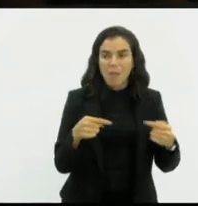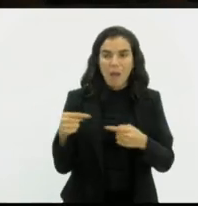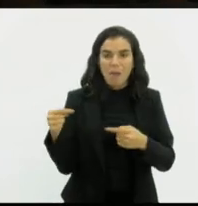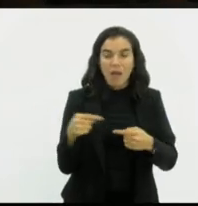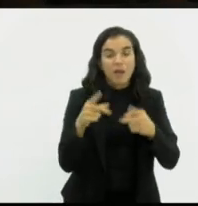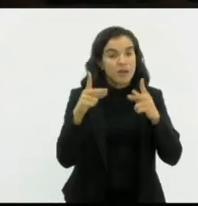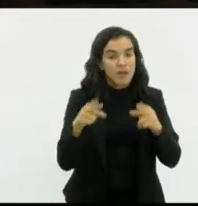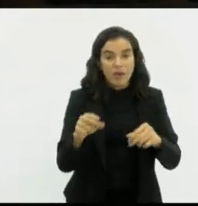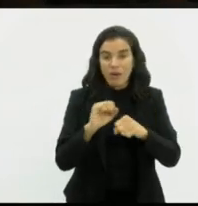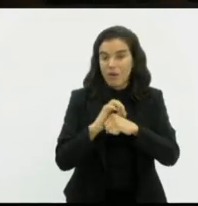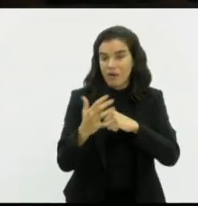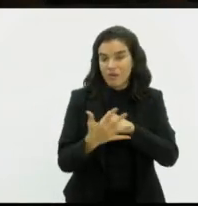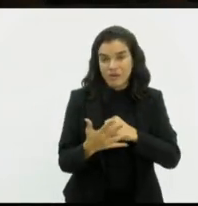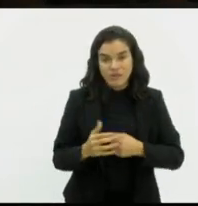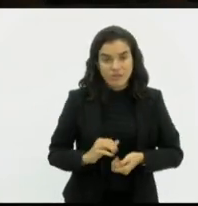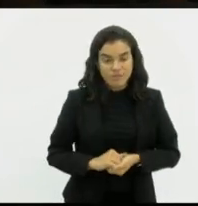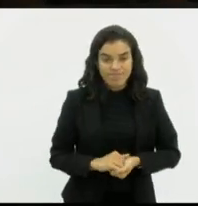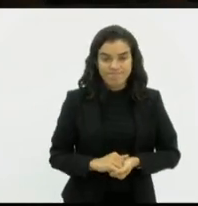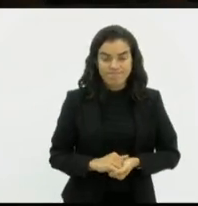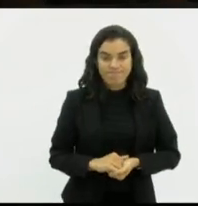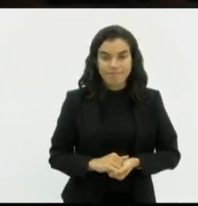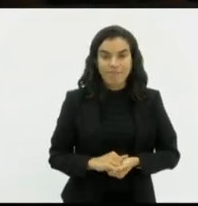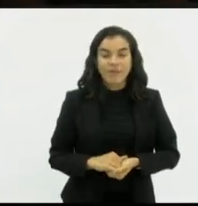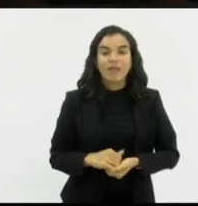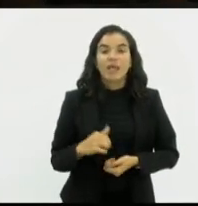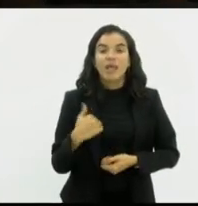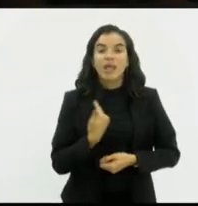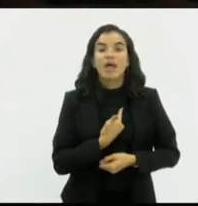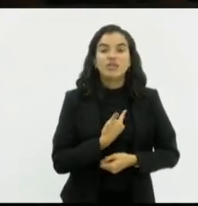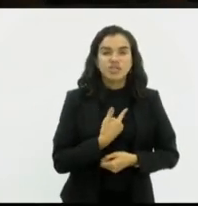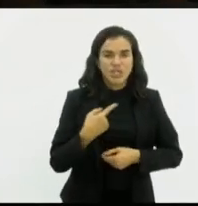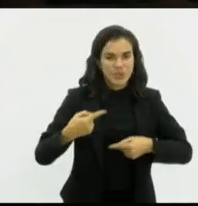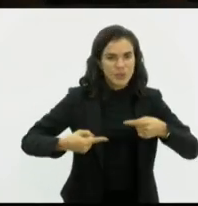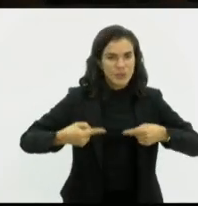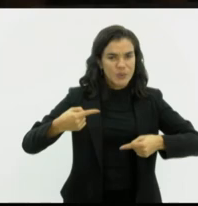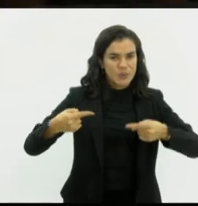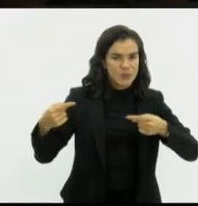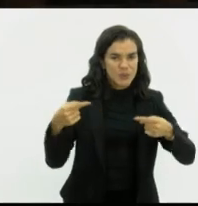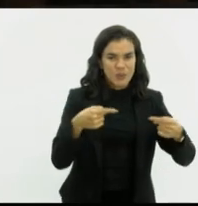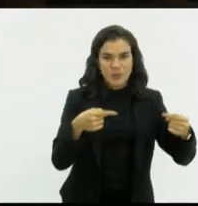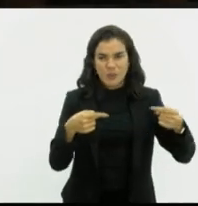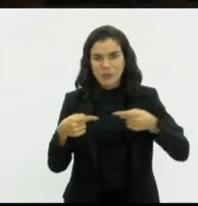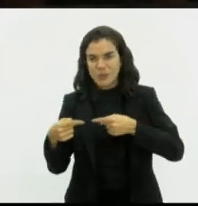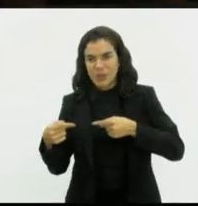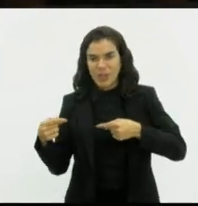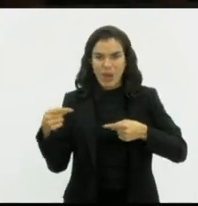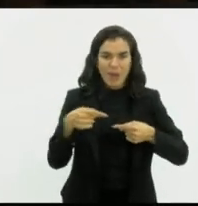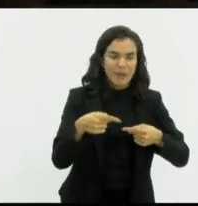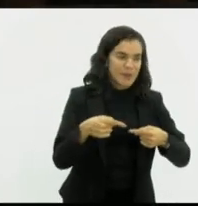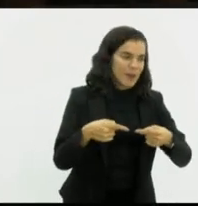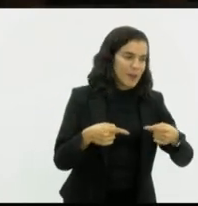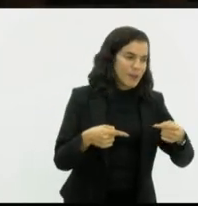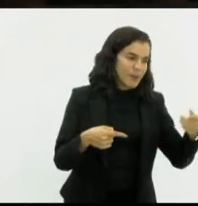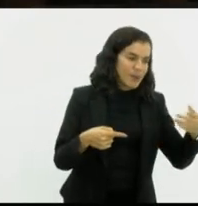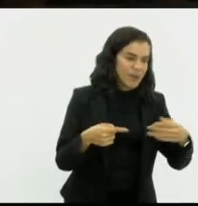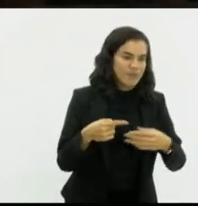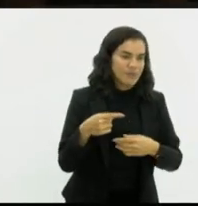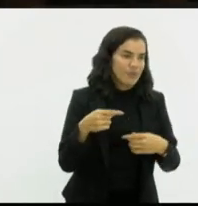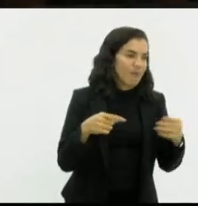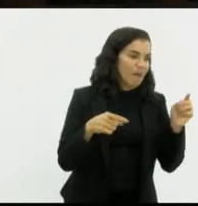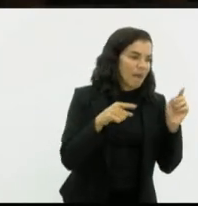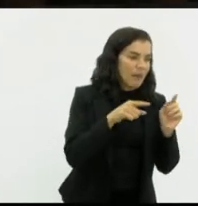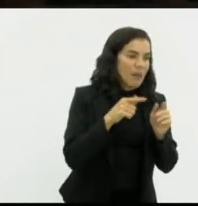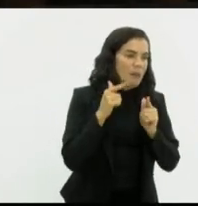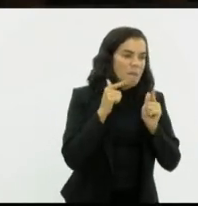morreu durante a Covid. E a gente fica discutindo, de um lado a baleia, não sei o quê, do lado